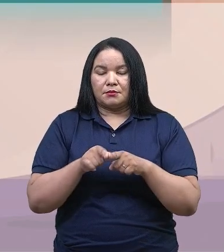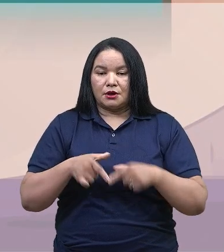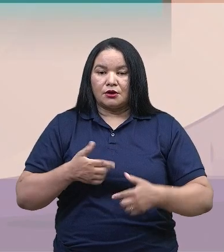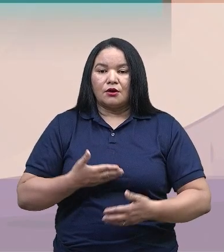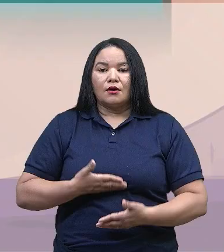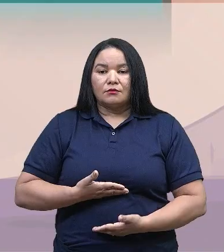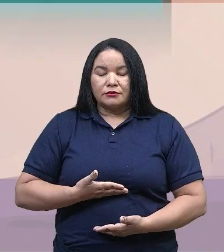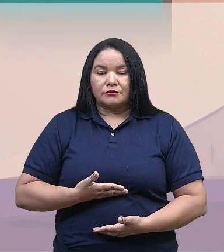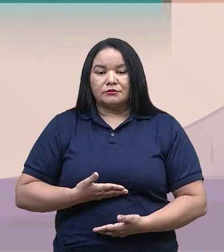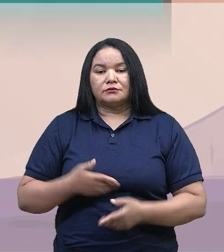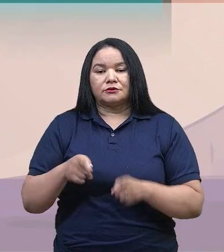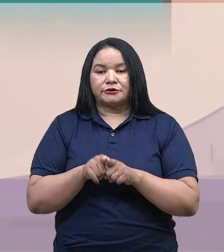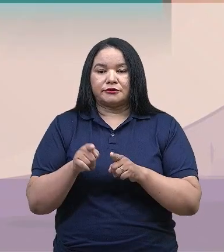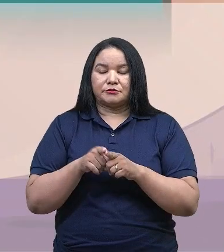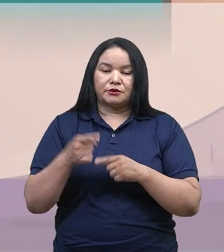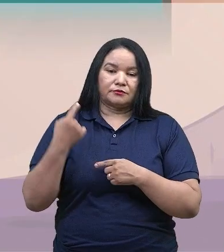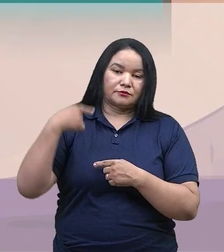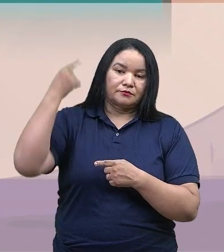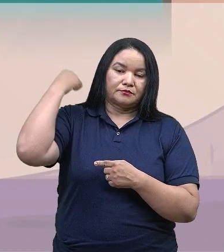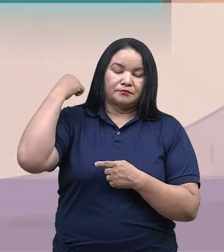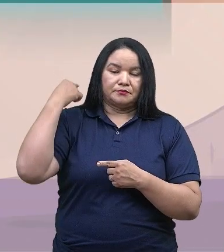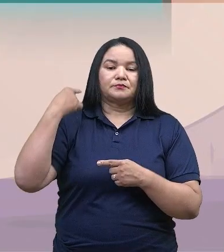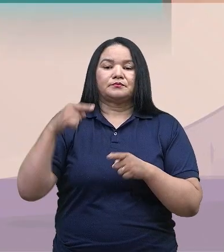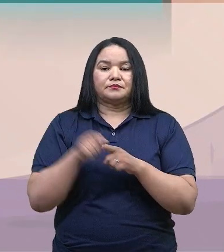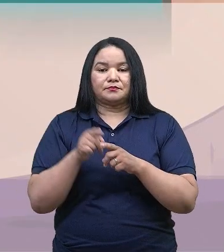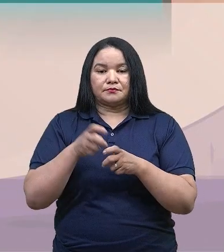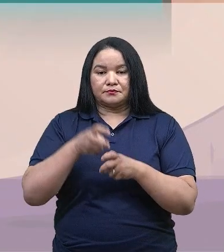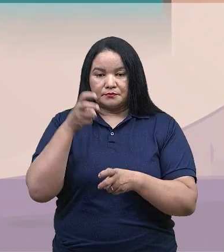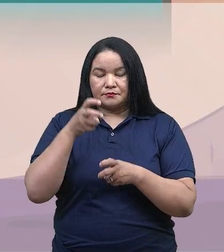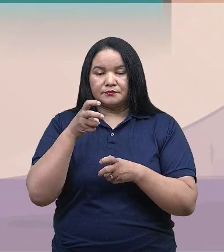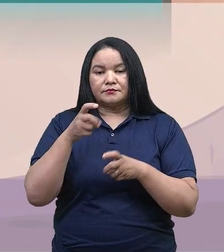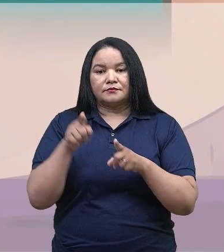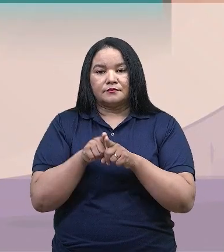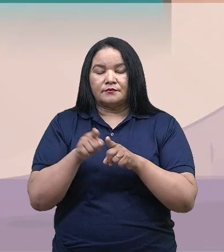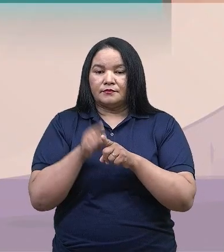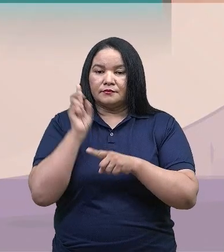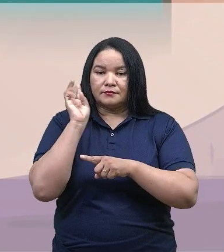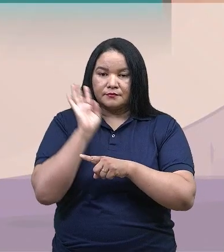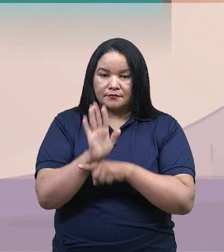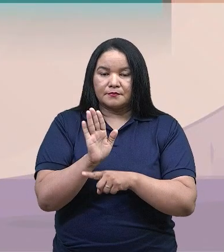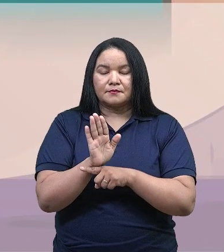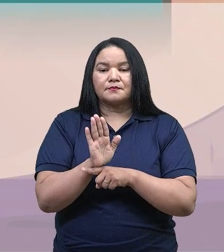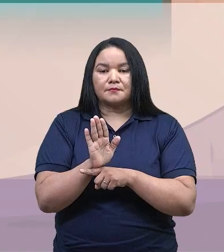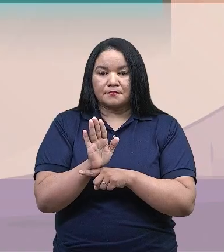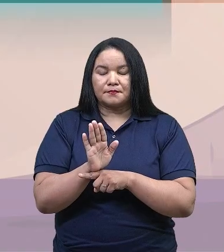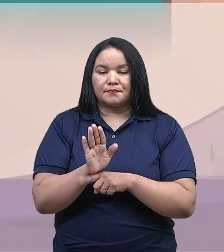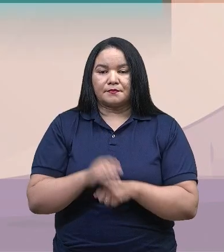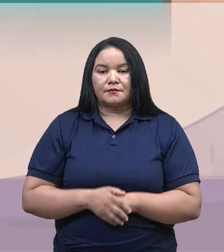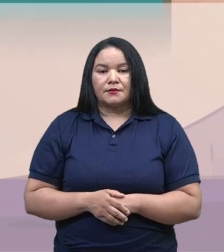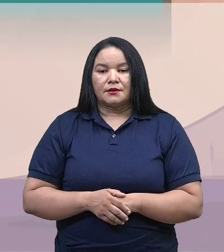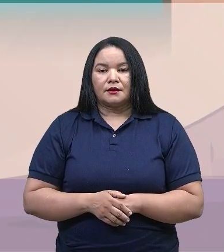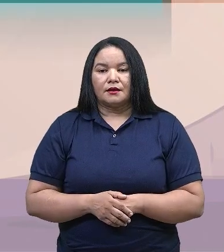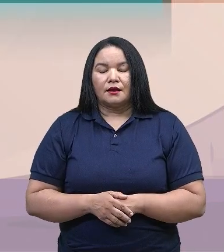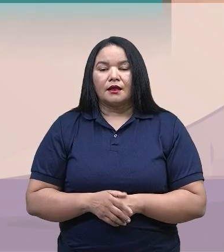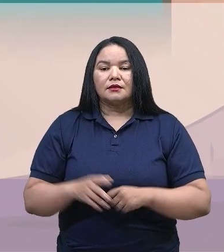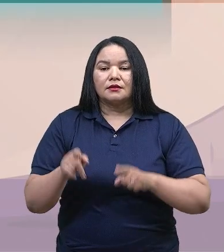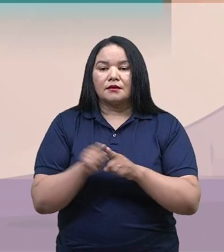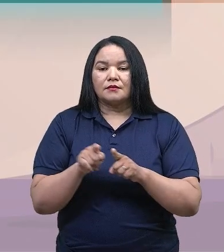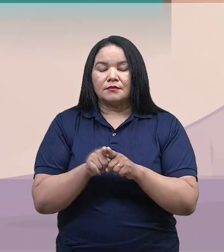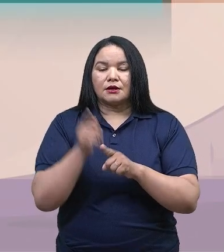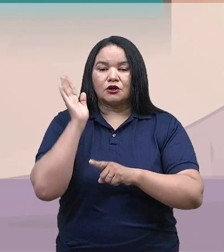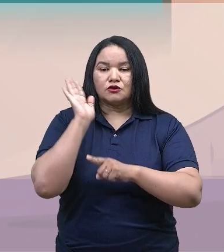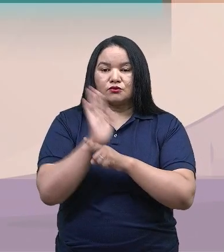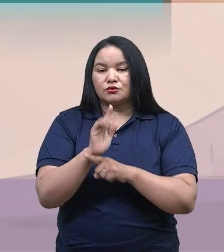região lombar, ok? São essenciais ali para a estabilização do corpo. Um pouco mais sobre esses benefícios,